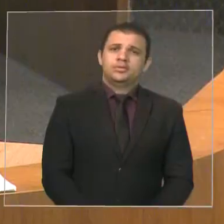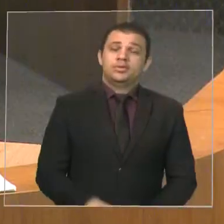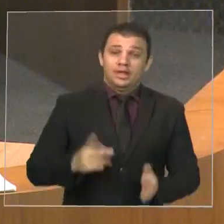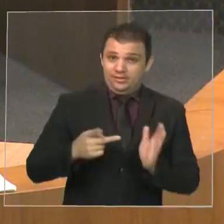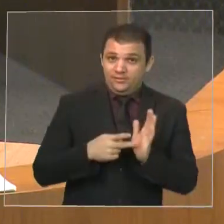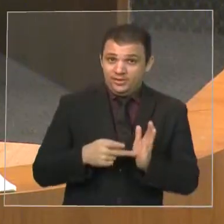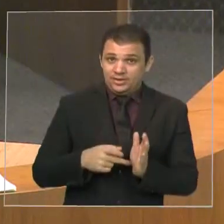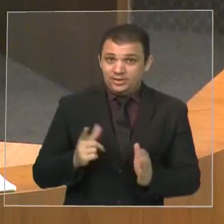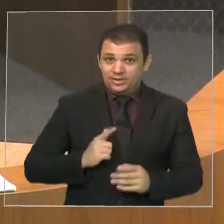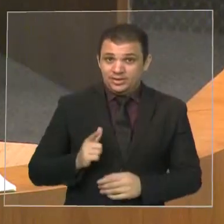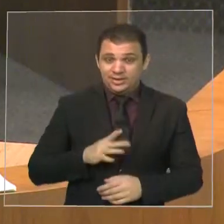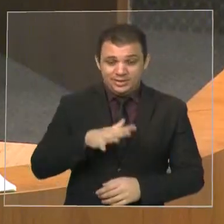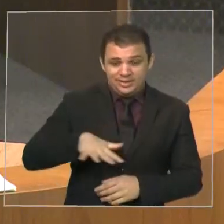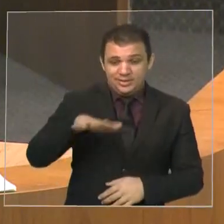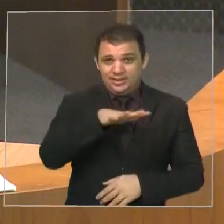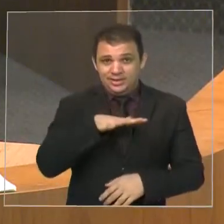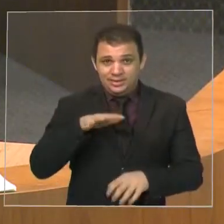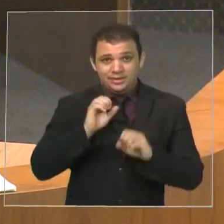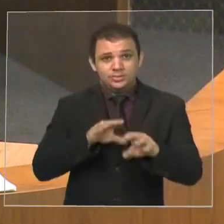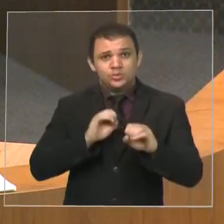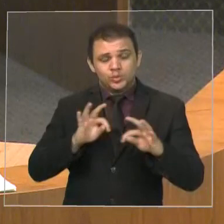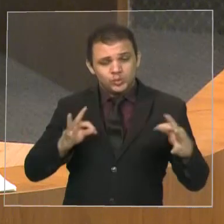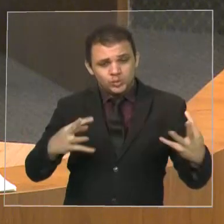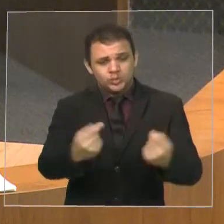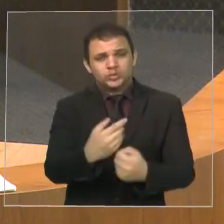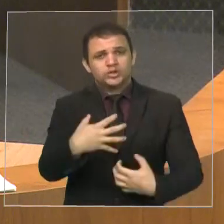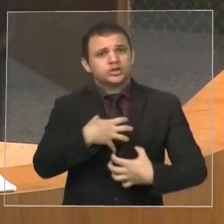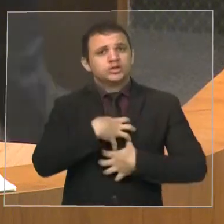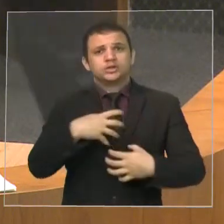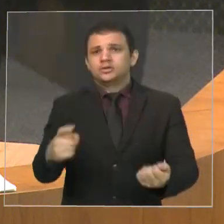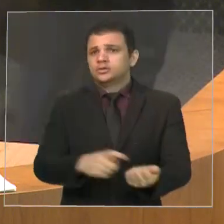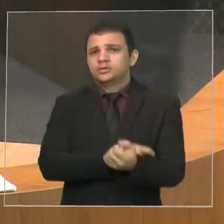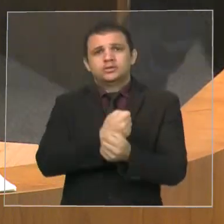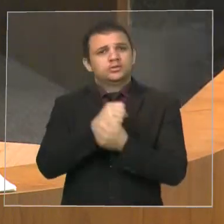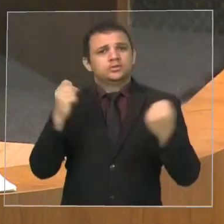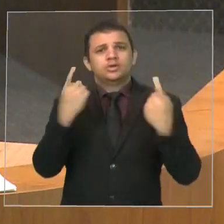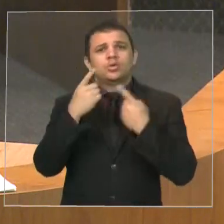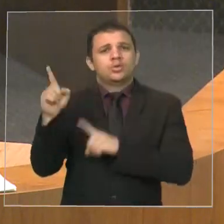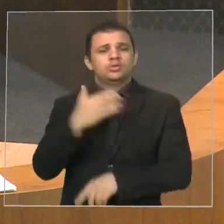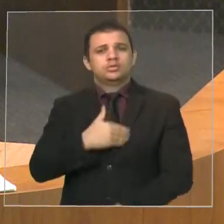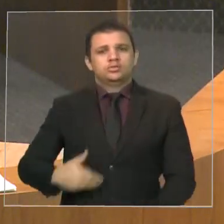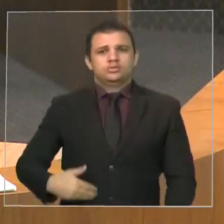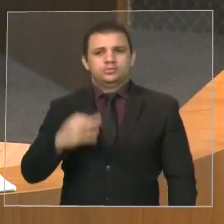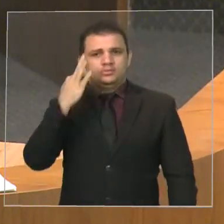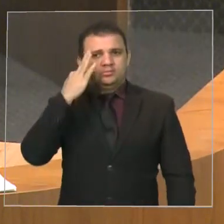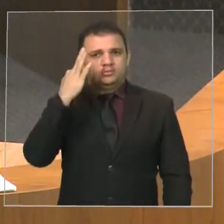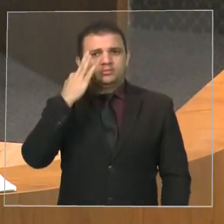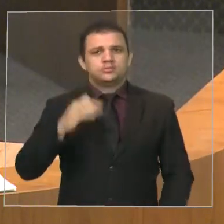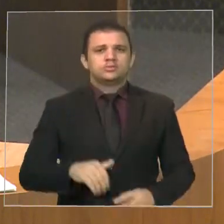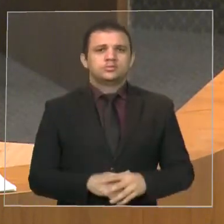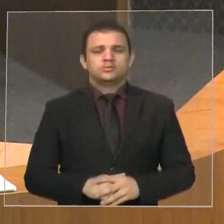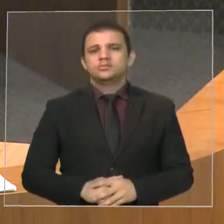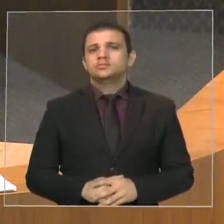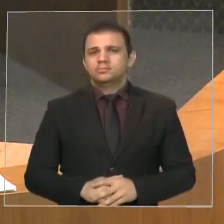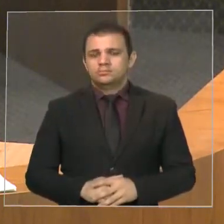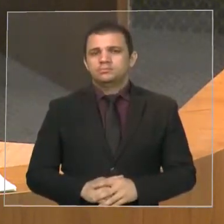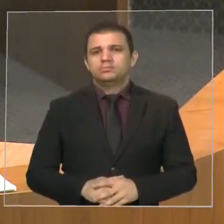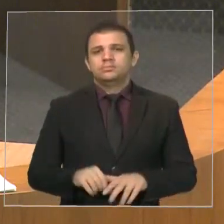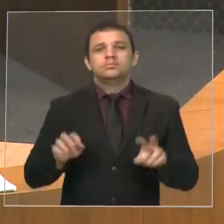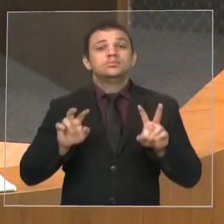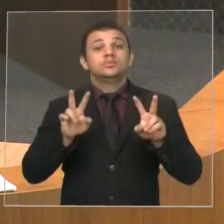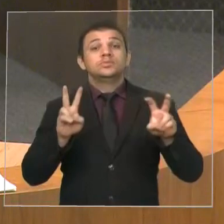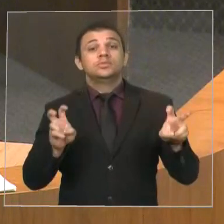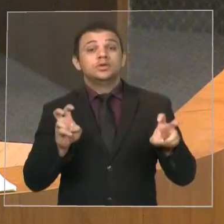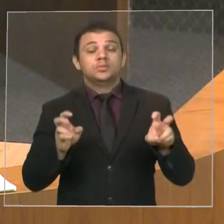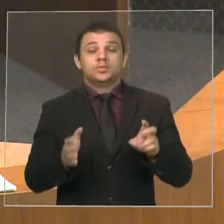O setor da educação está indignado com o governador Flávio Dino. Então, em relação à pobreza,